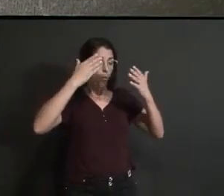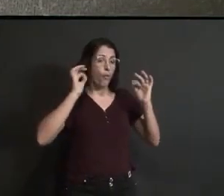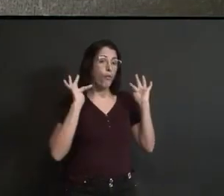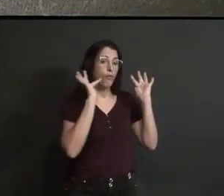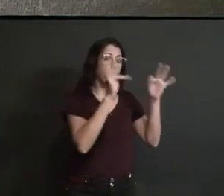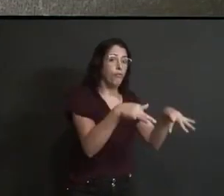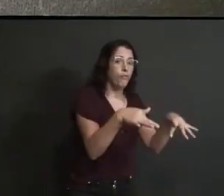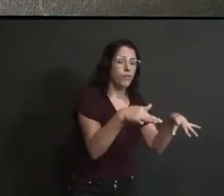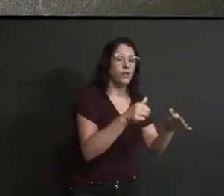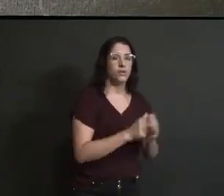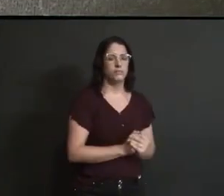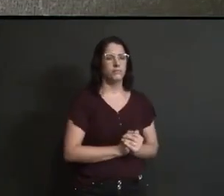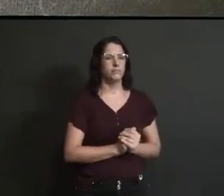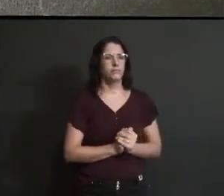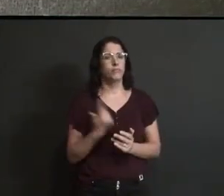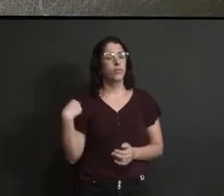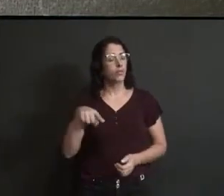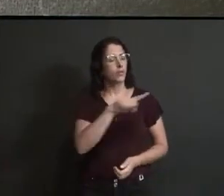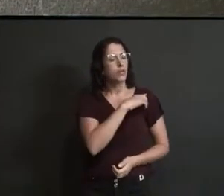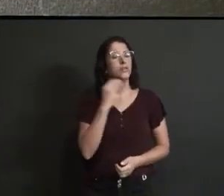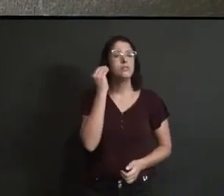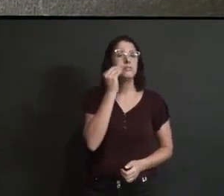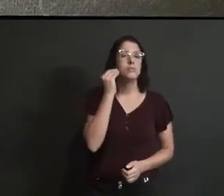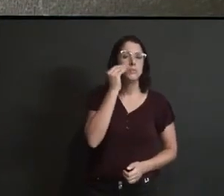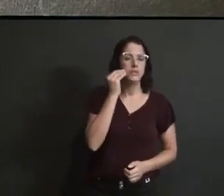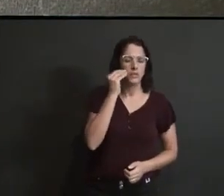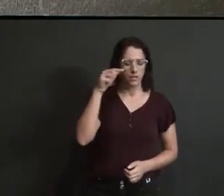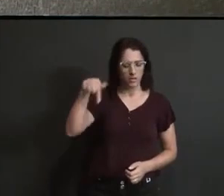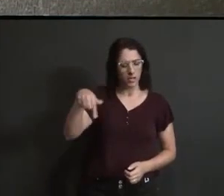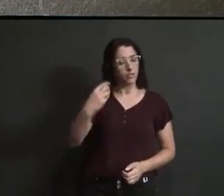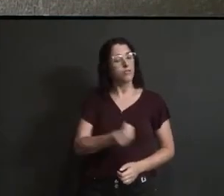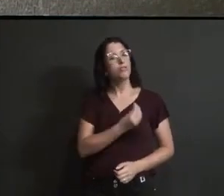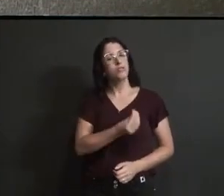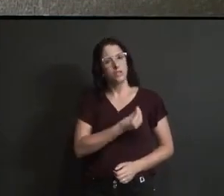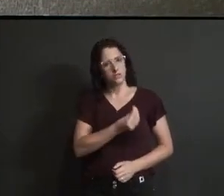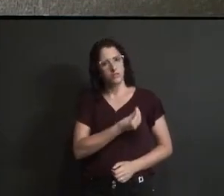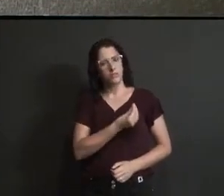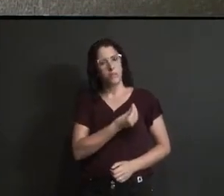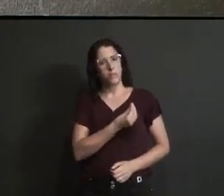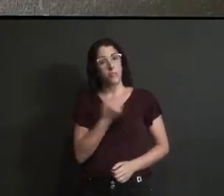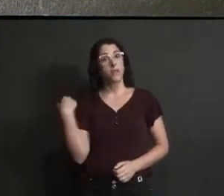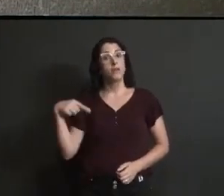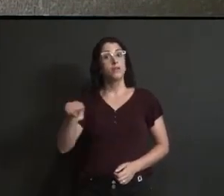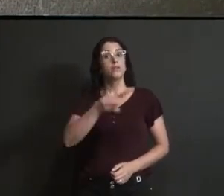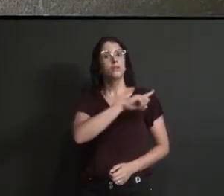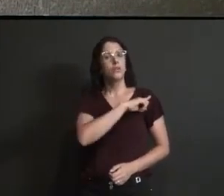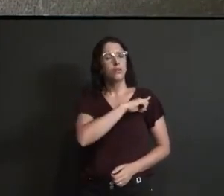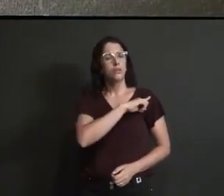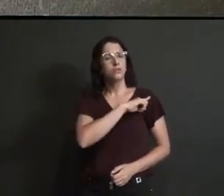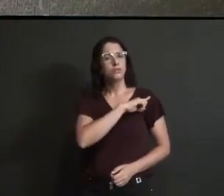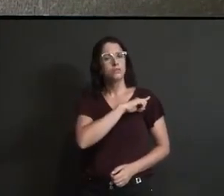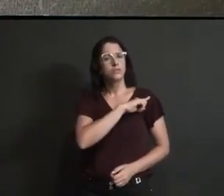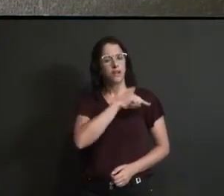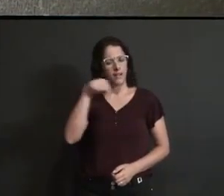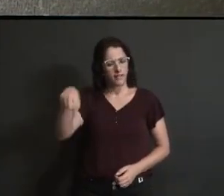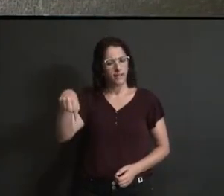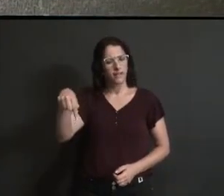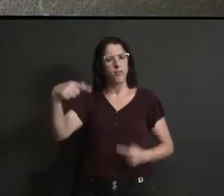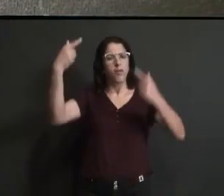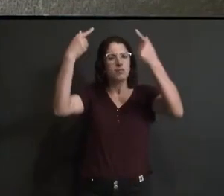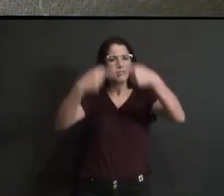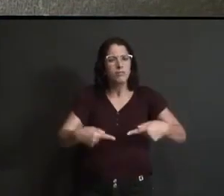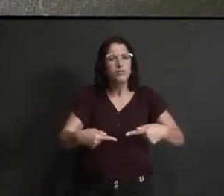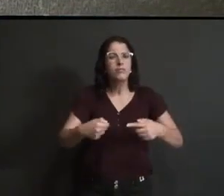Nós temos experimentado isso nessa casa. Nós temos entrado em desafios. Nós temos entrado